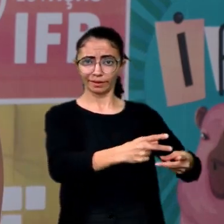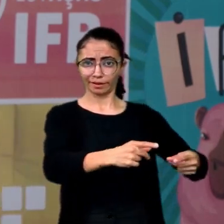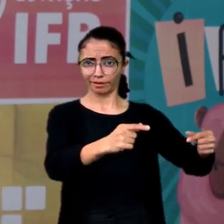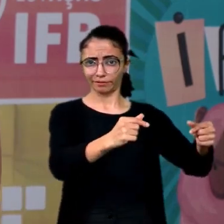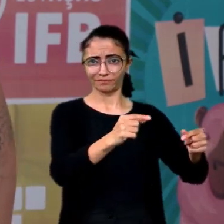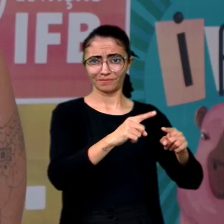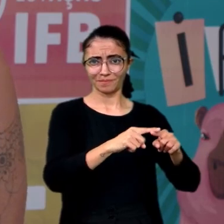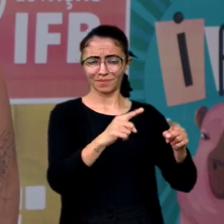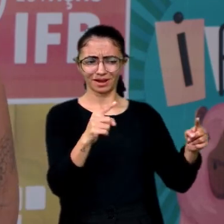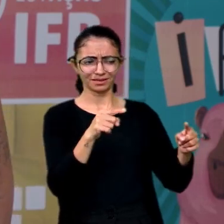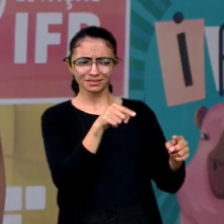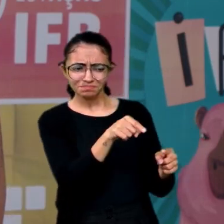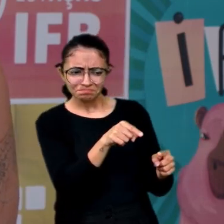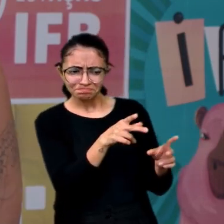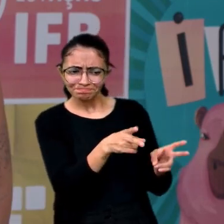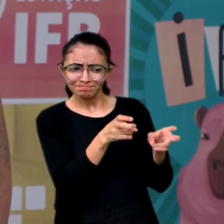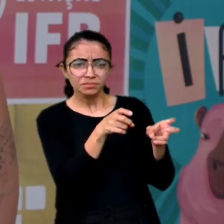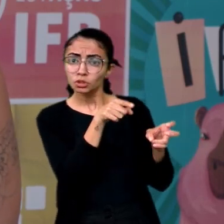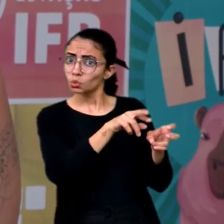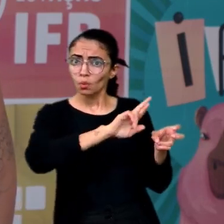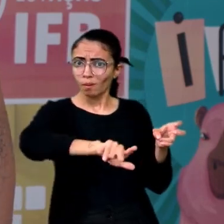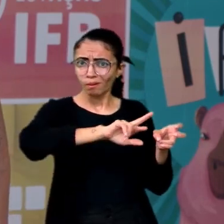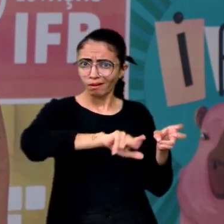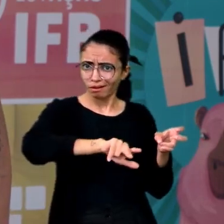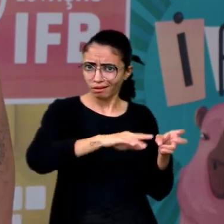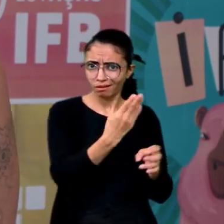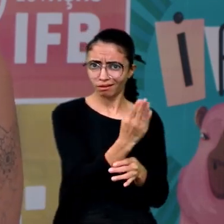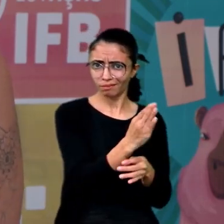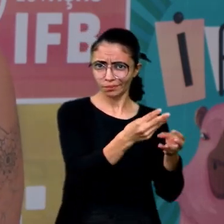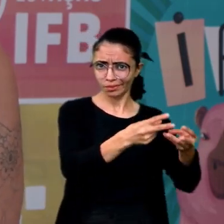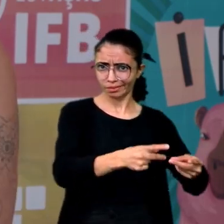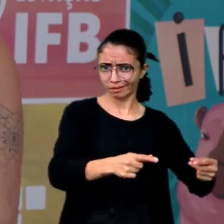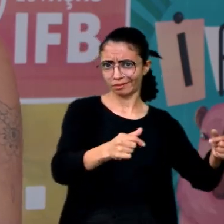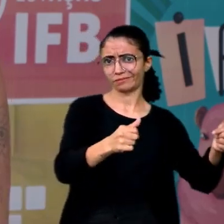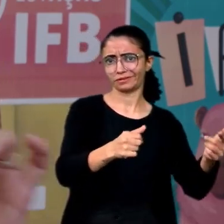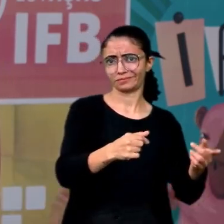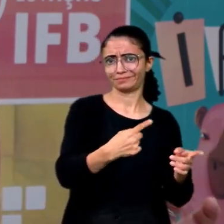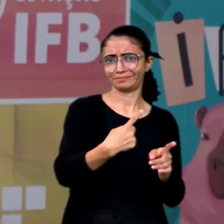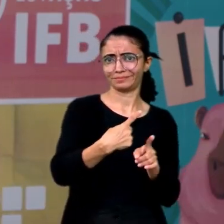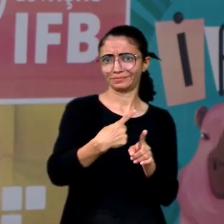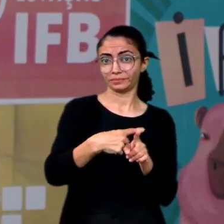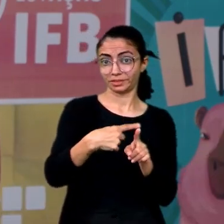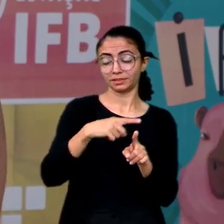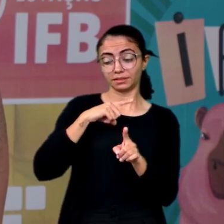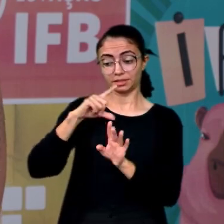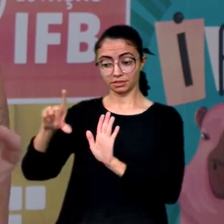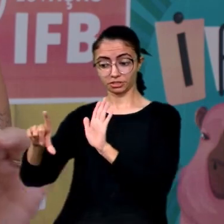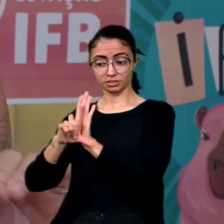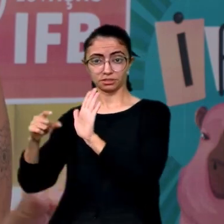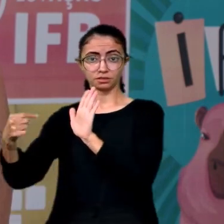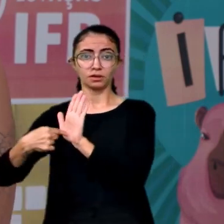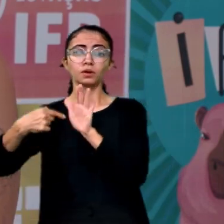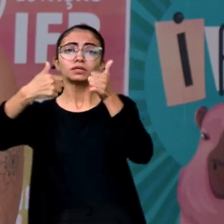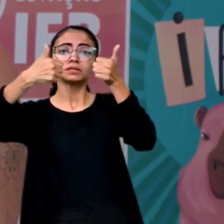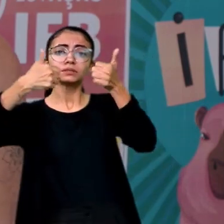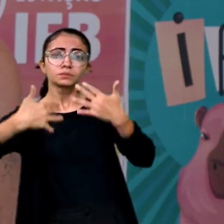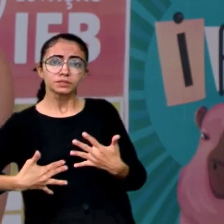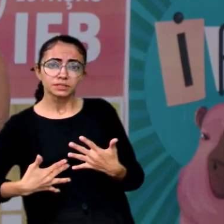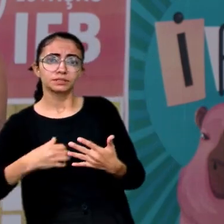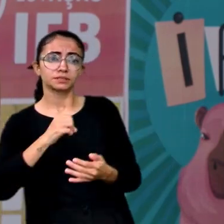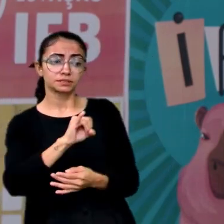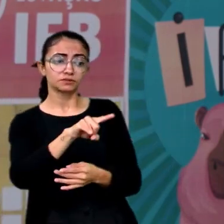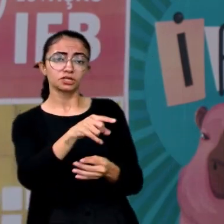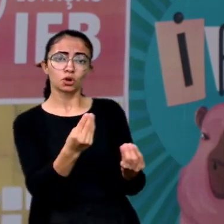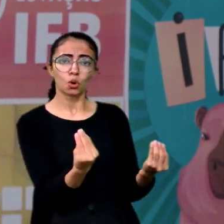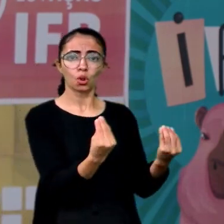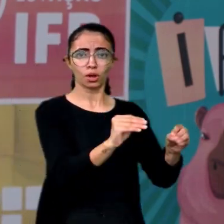quê? Porque a gente não tem uma resolução que diz, olha, para você colocar na embalagem o termo biodegradável,